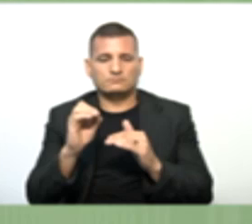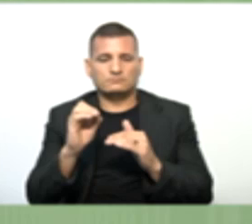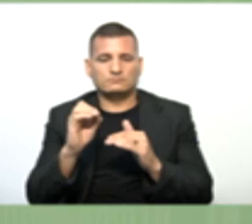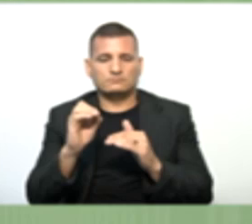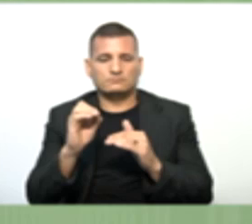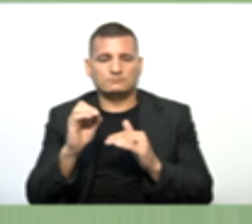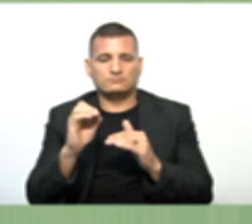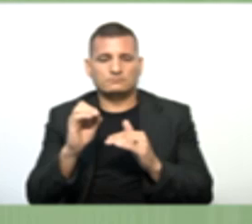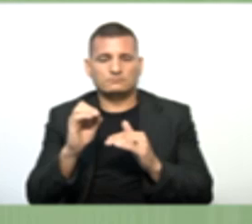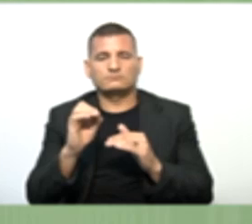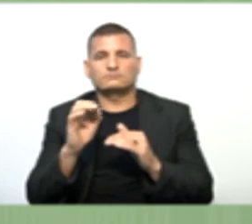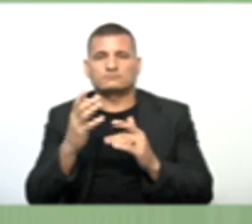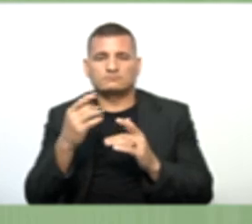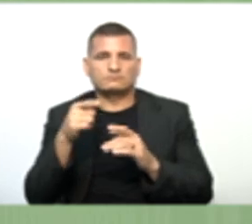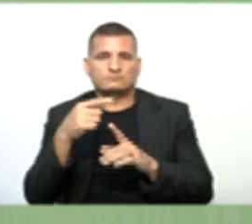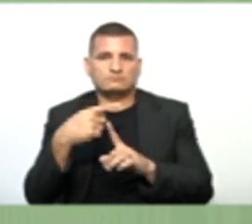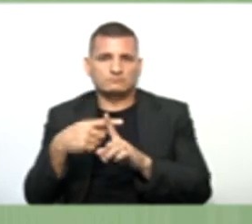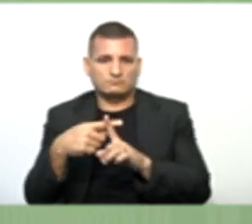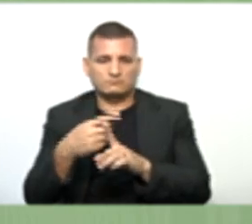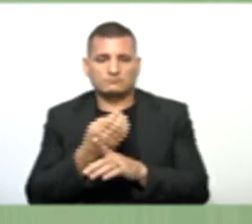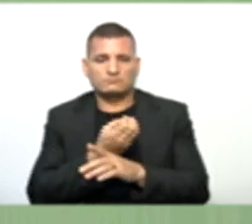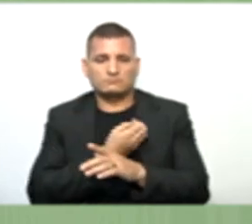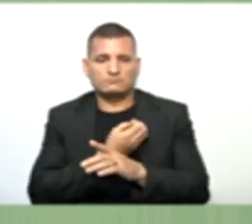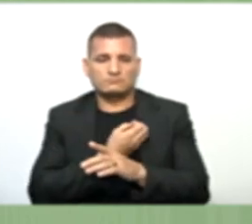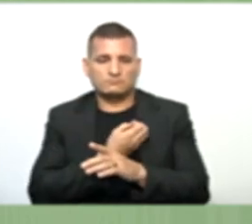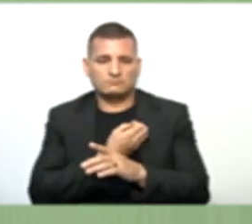que o número é positivo, né? Então, print